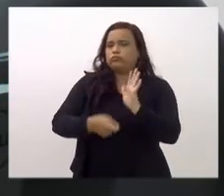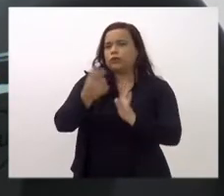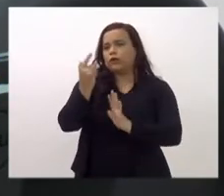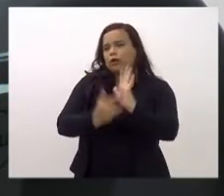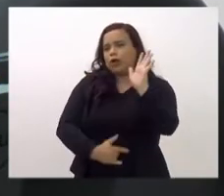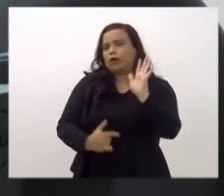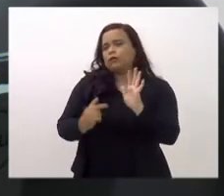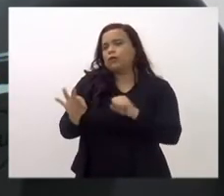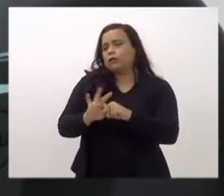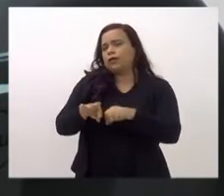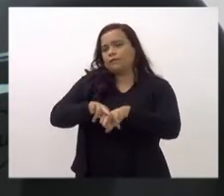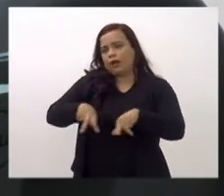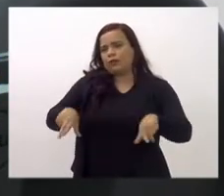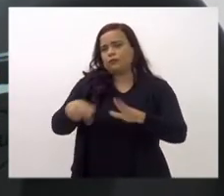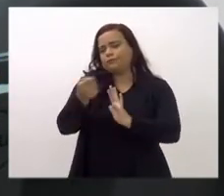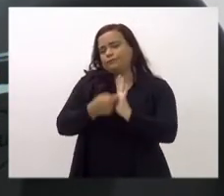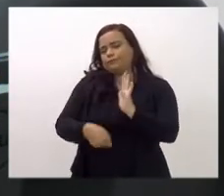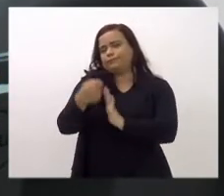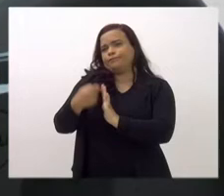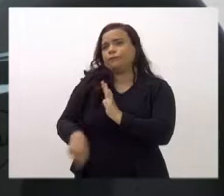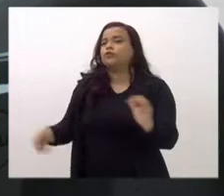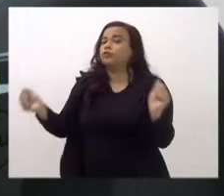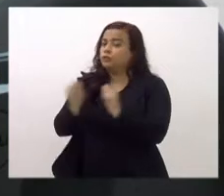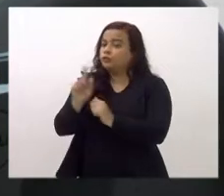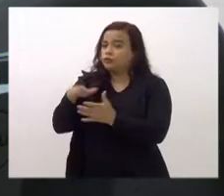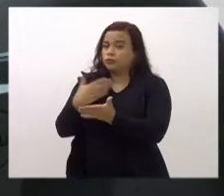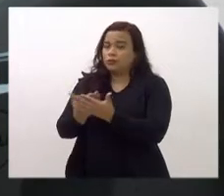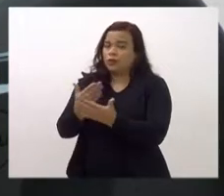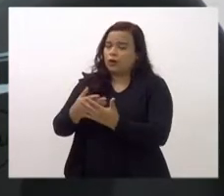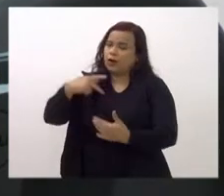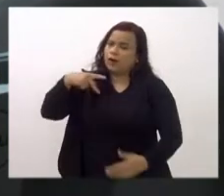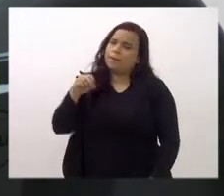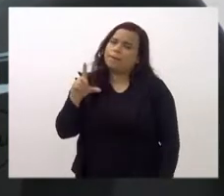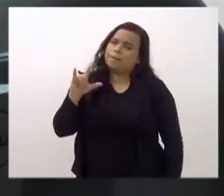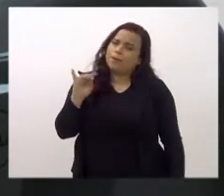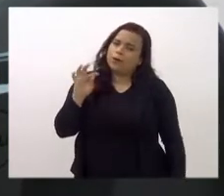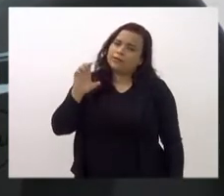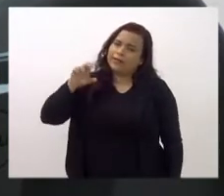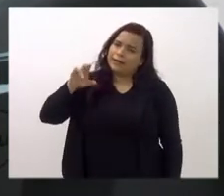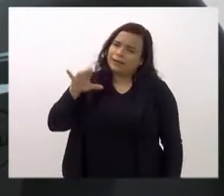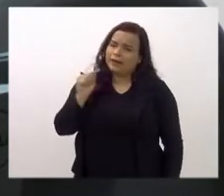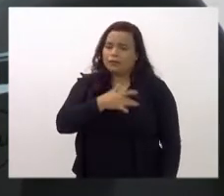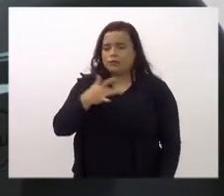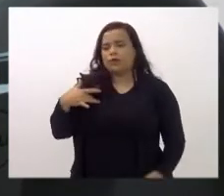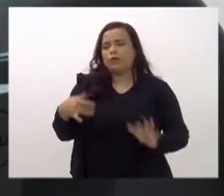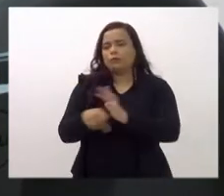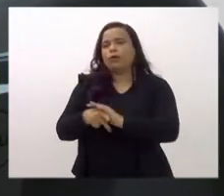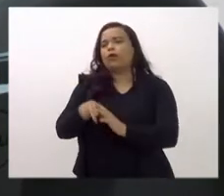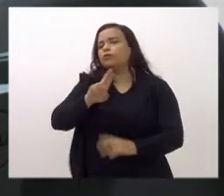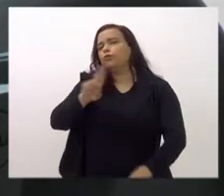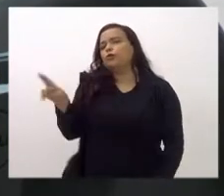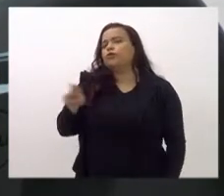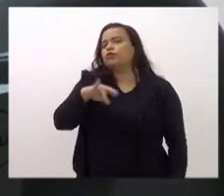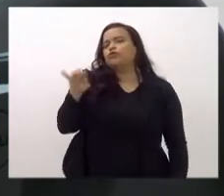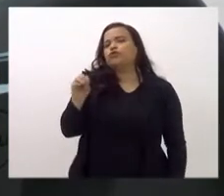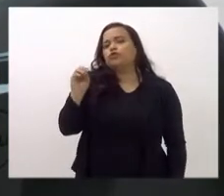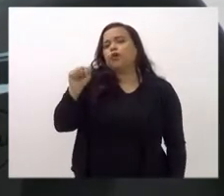né, em conjunto, inclusive, com a Escola Politécnica de Saúde Joaquim Venâncio, na época, profissionais da escola